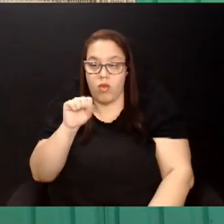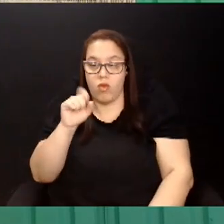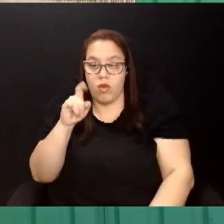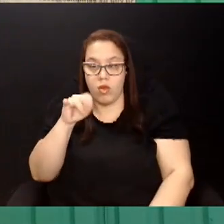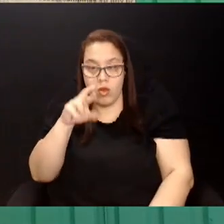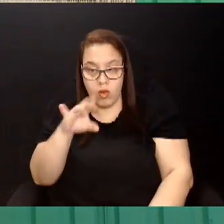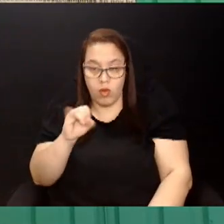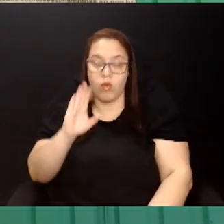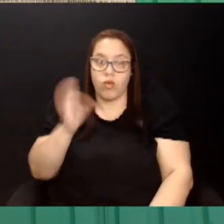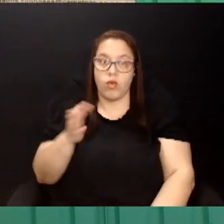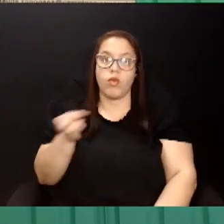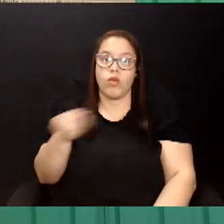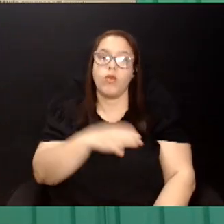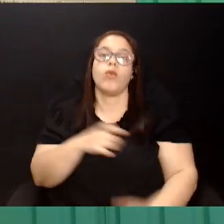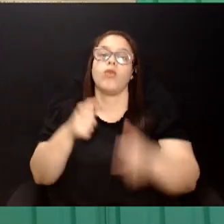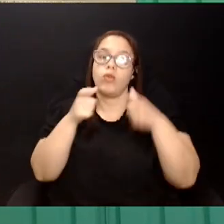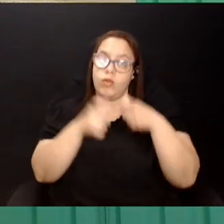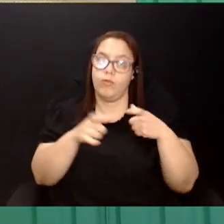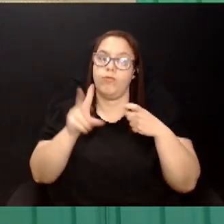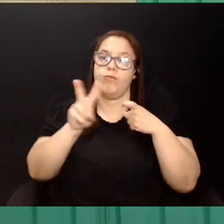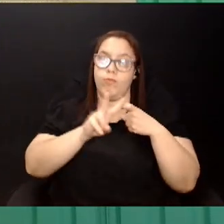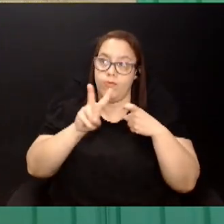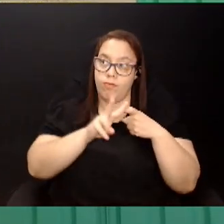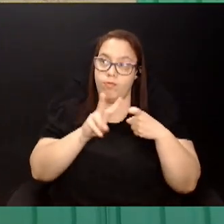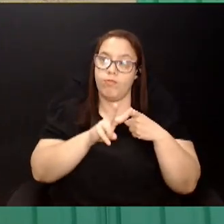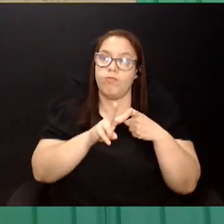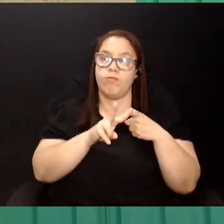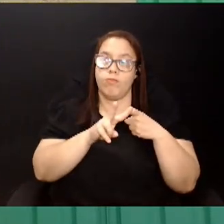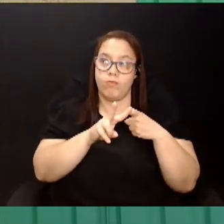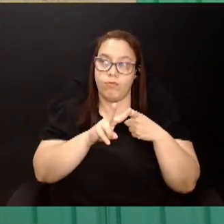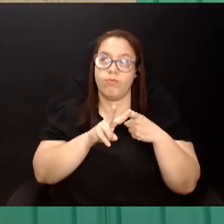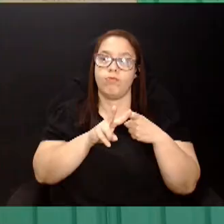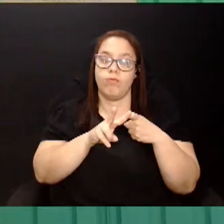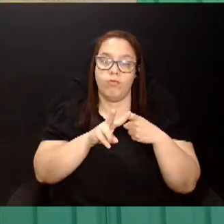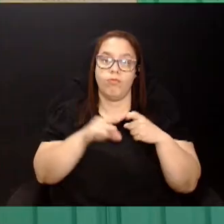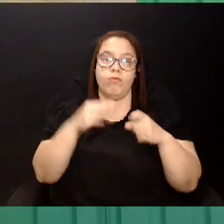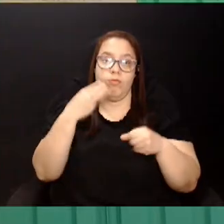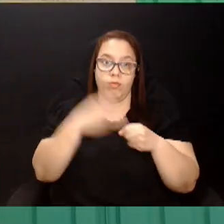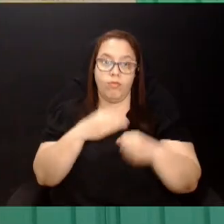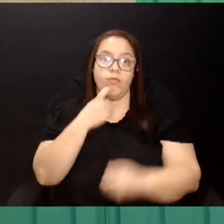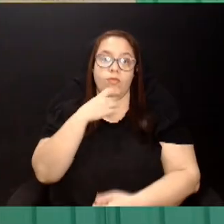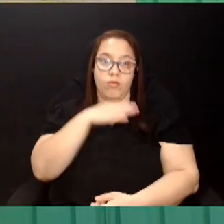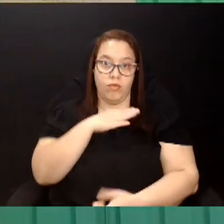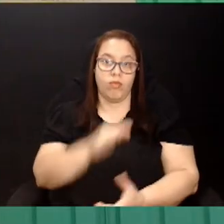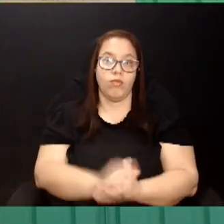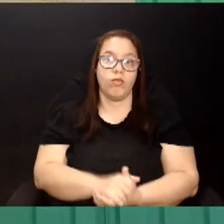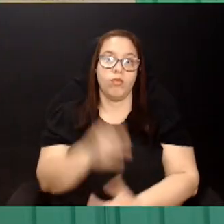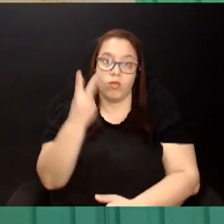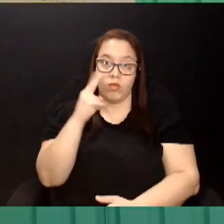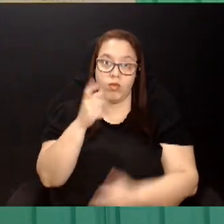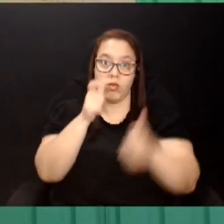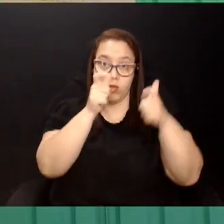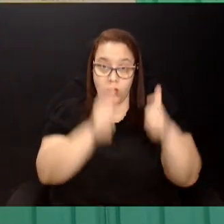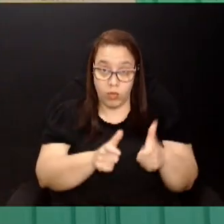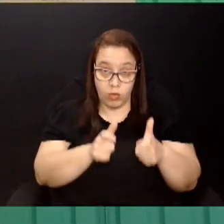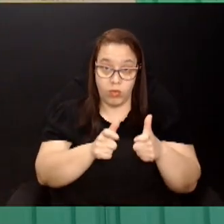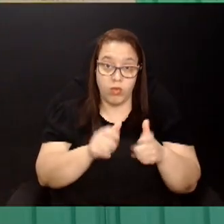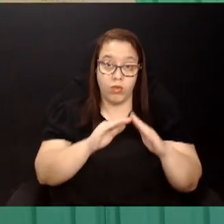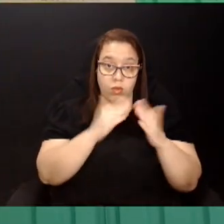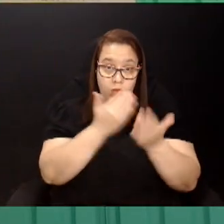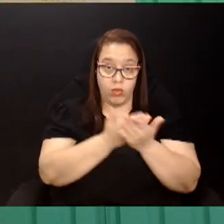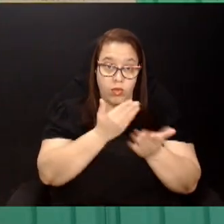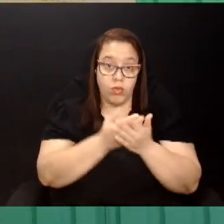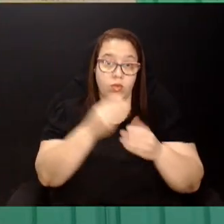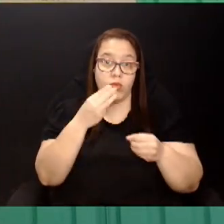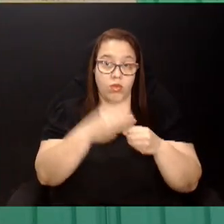com uma nova unidade do Consultório Veterinário Móvel do município de Campinas. A segunda unidade está funcionando na Escola Municipal